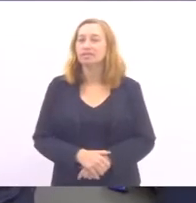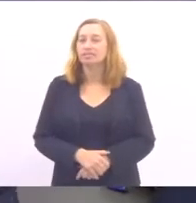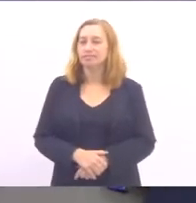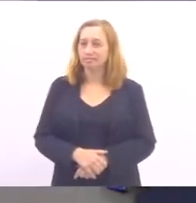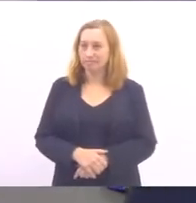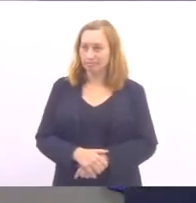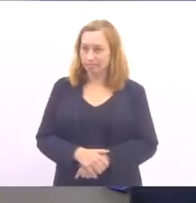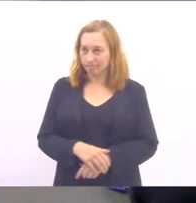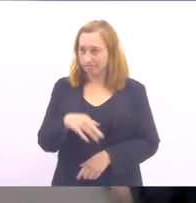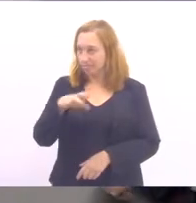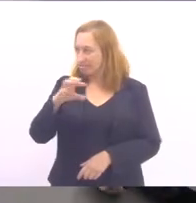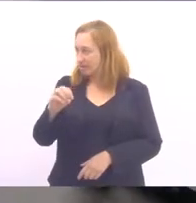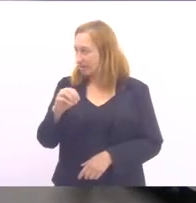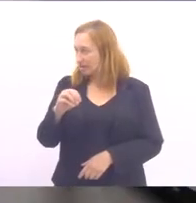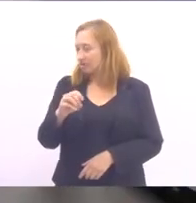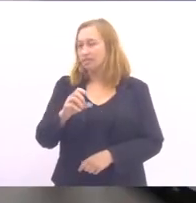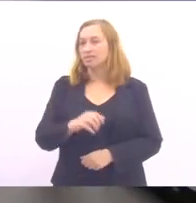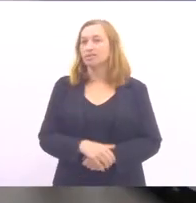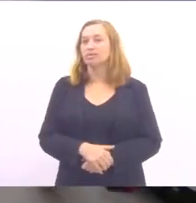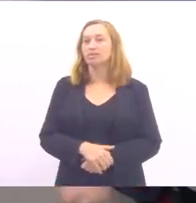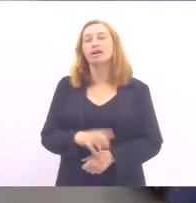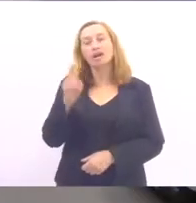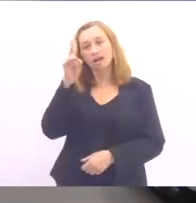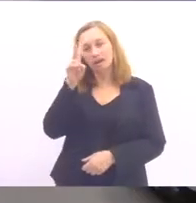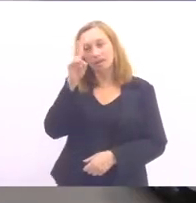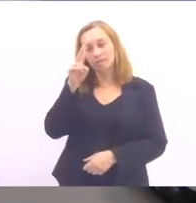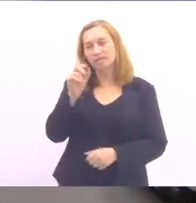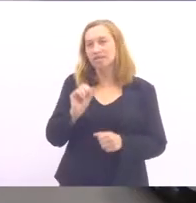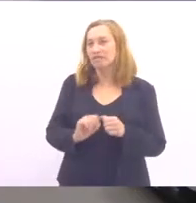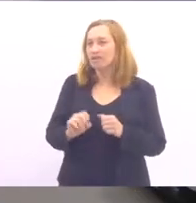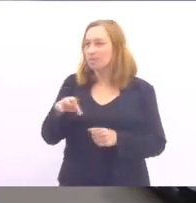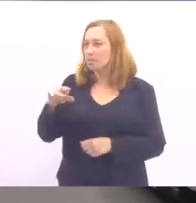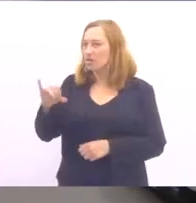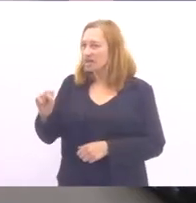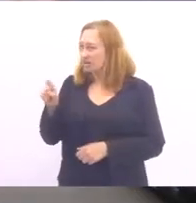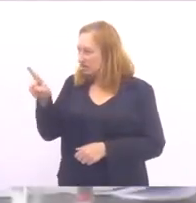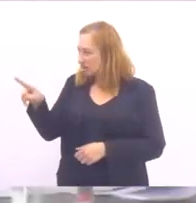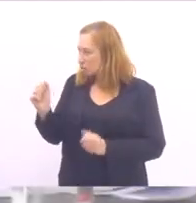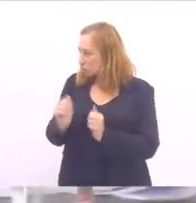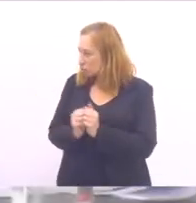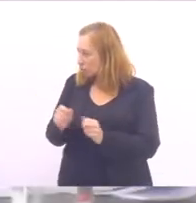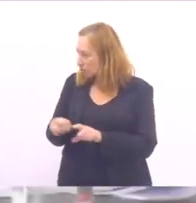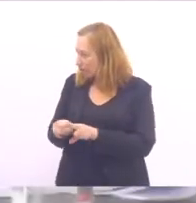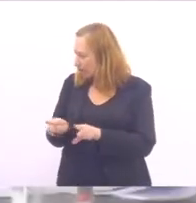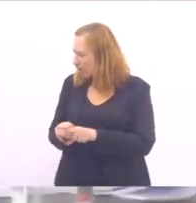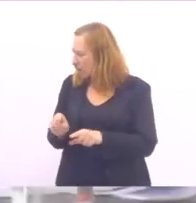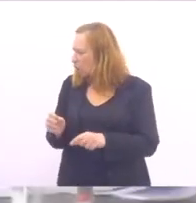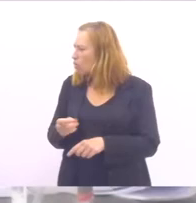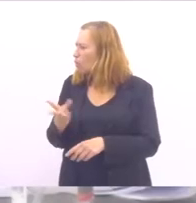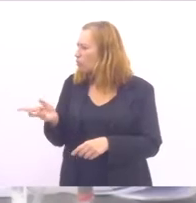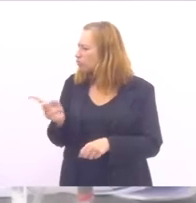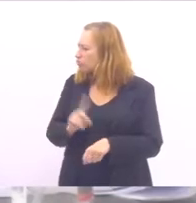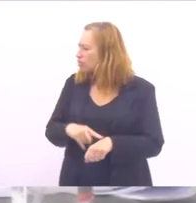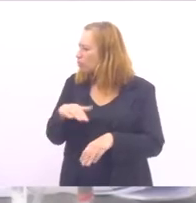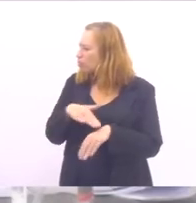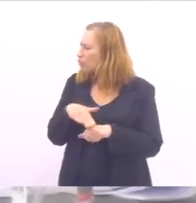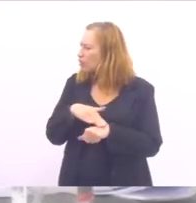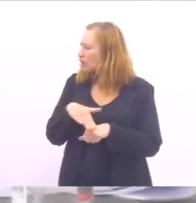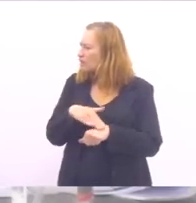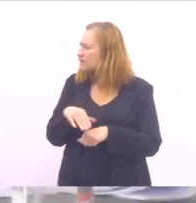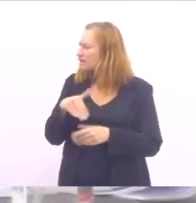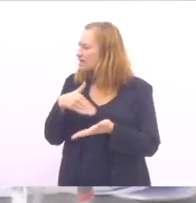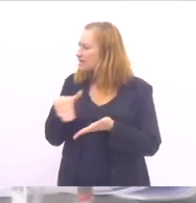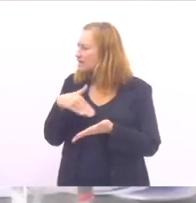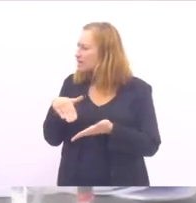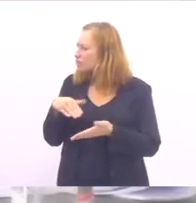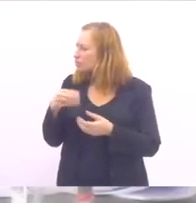o Márcio e o Santiago lembram disso. A gente fez, Moisés, você participou, quanto tempo foi a conversa que teve com o